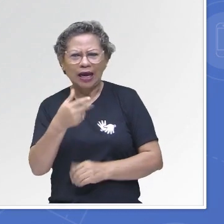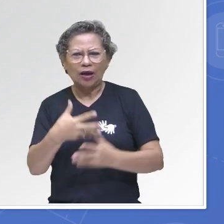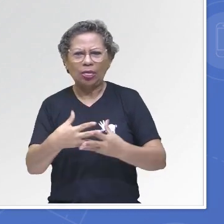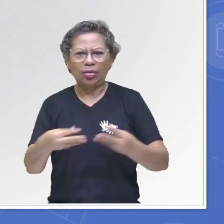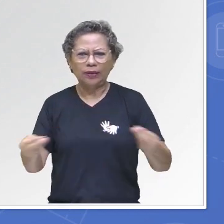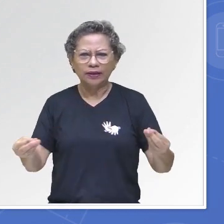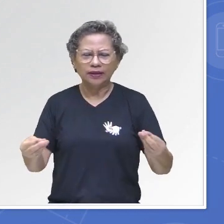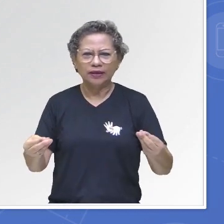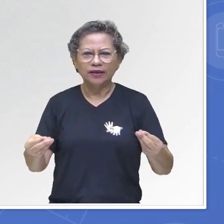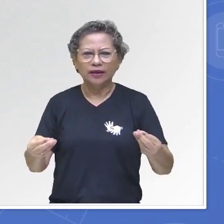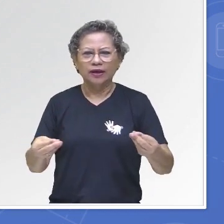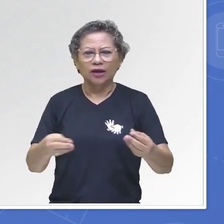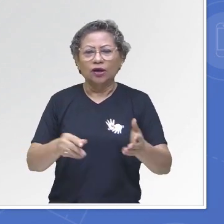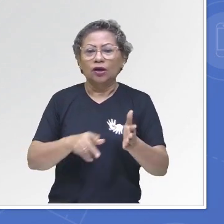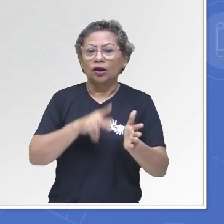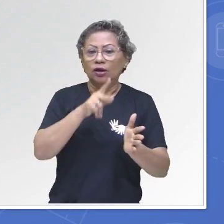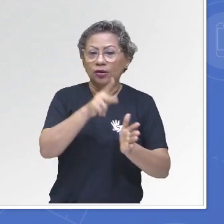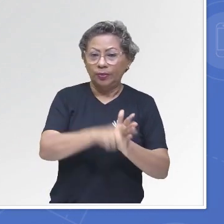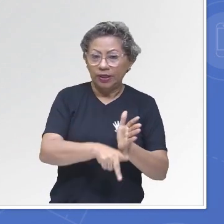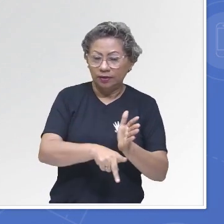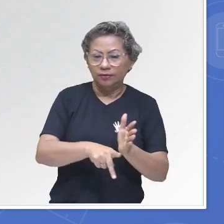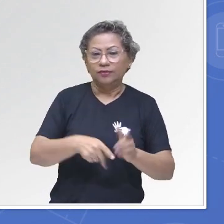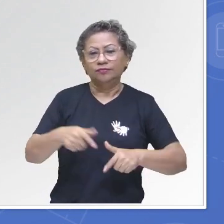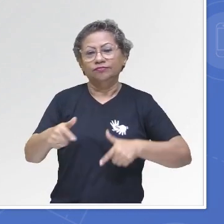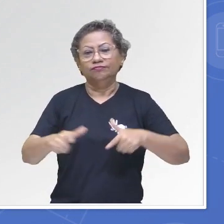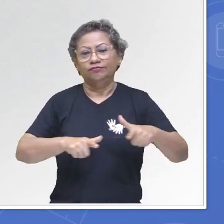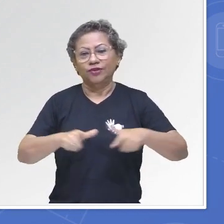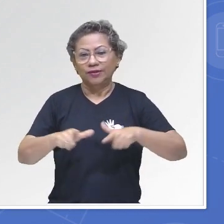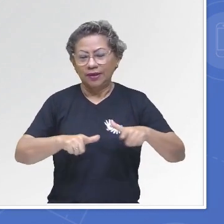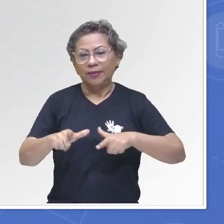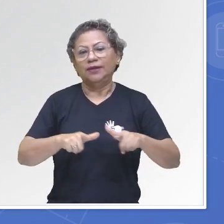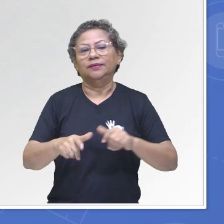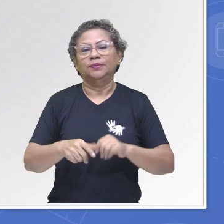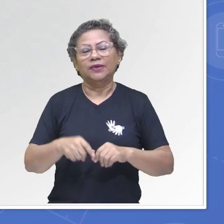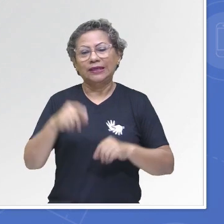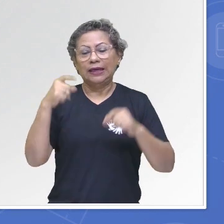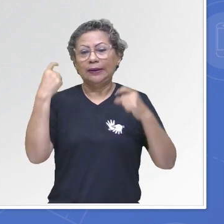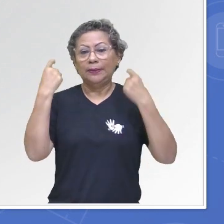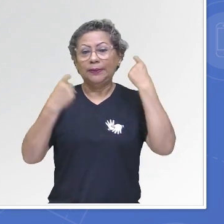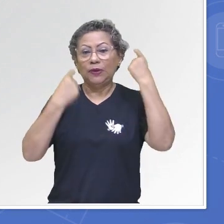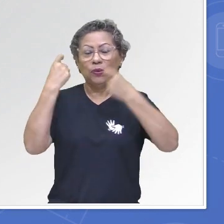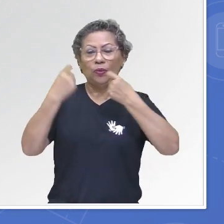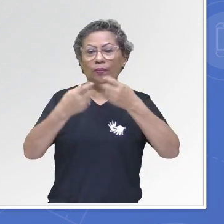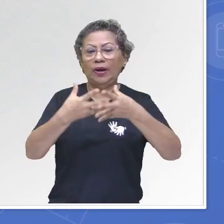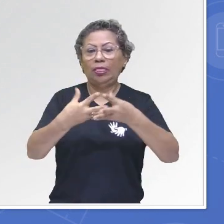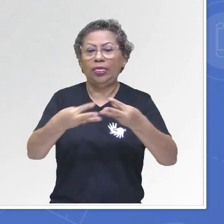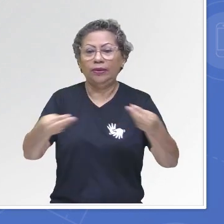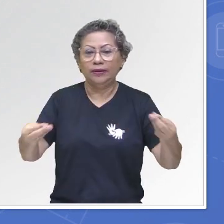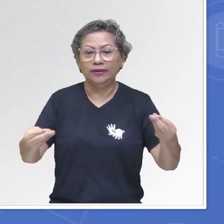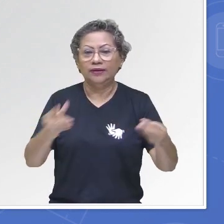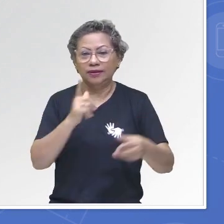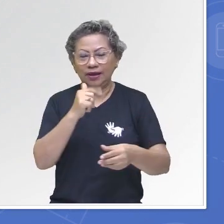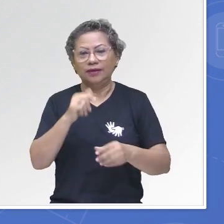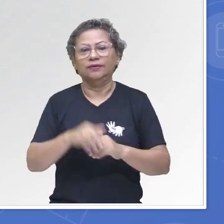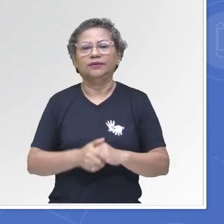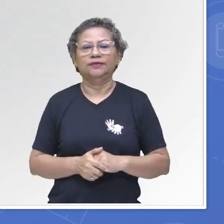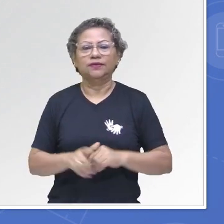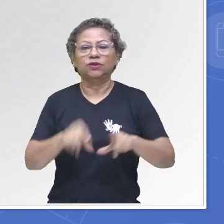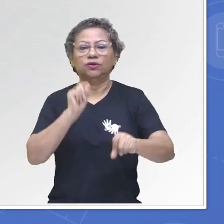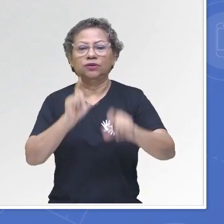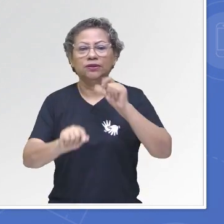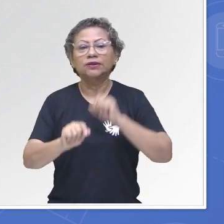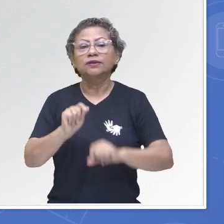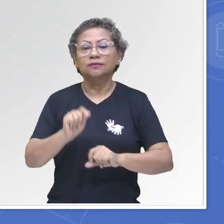durante o turno de trabalho. Então ele estava preocupado com o consumo de água. Foram selecionados 50